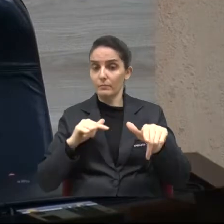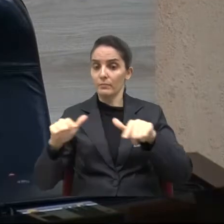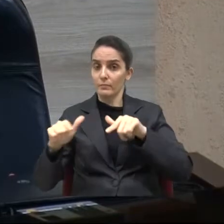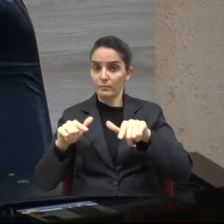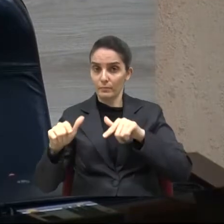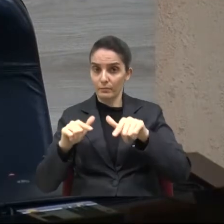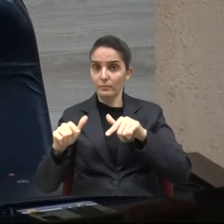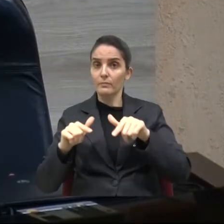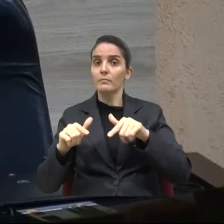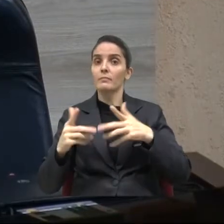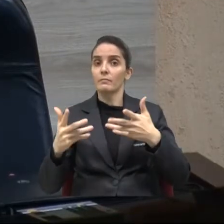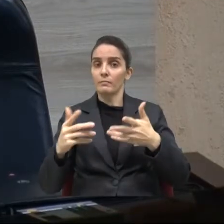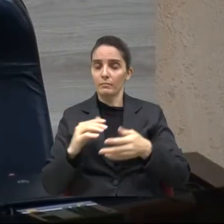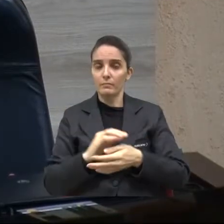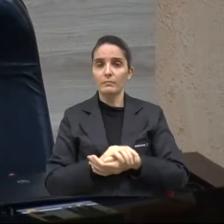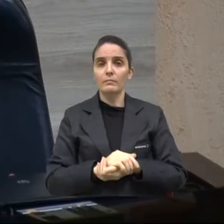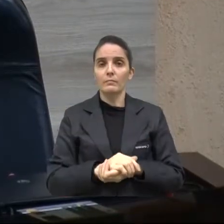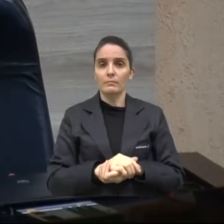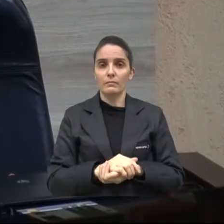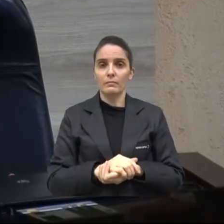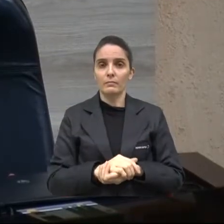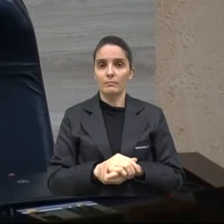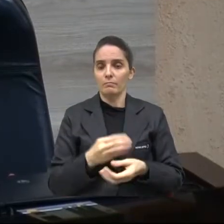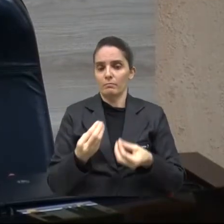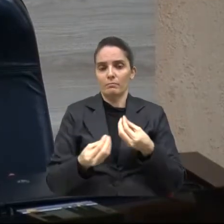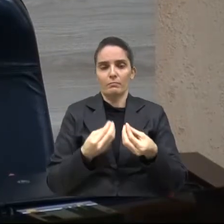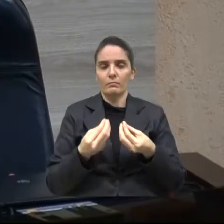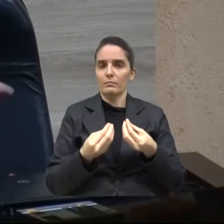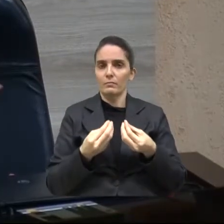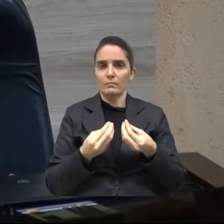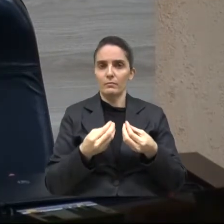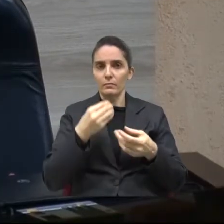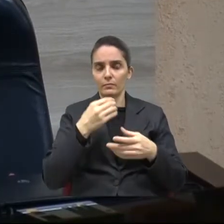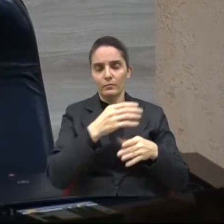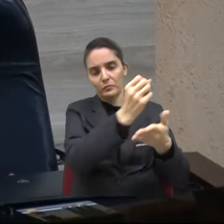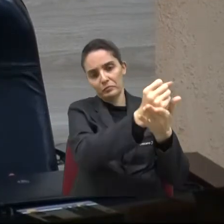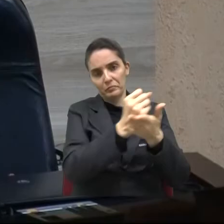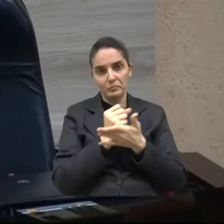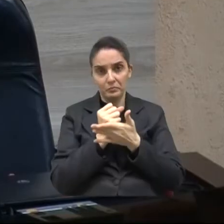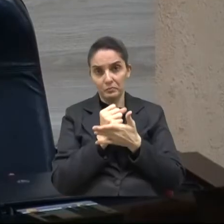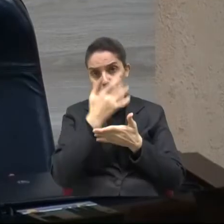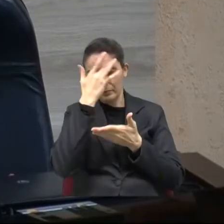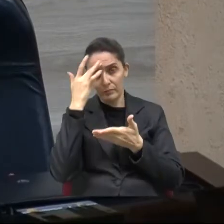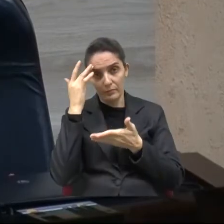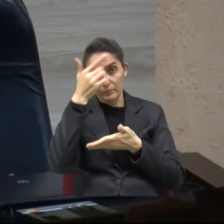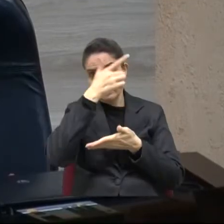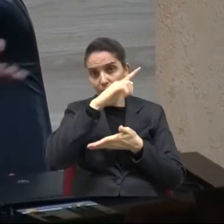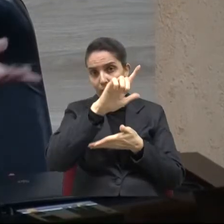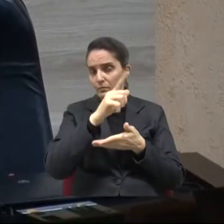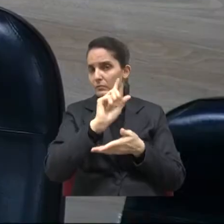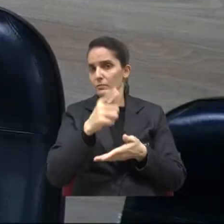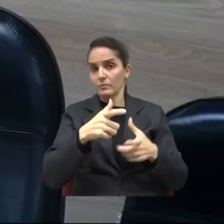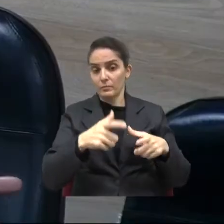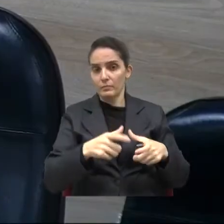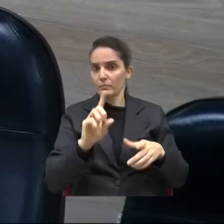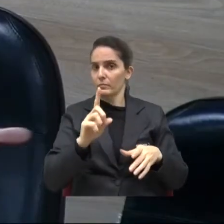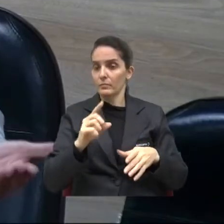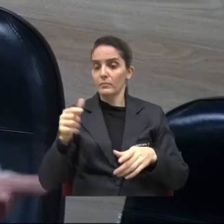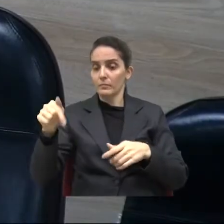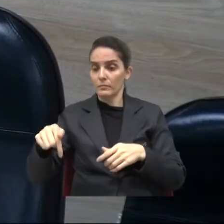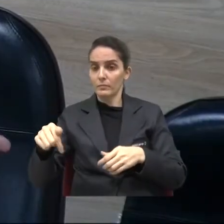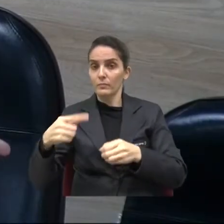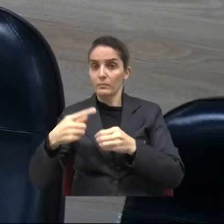precisar e, consequentemente, não vai trazer de fora, né? Poderemos abrir frentes de trabalho,